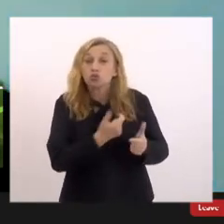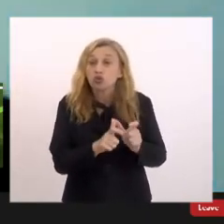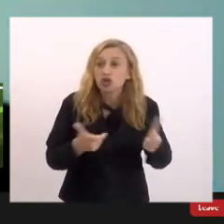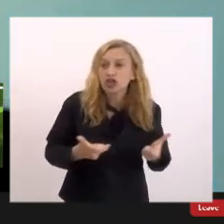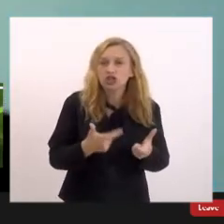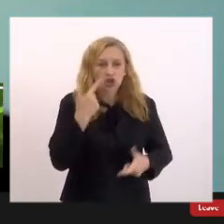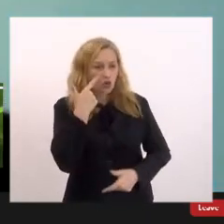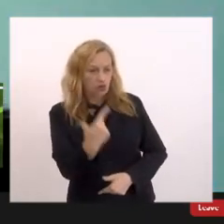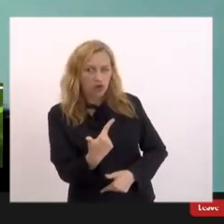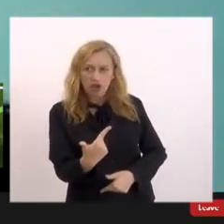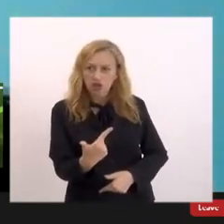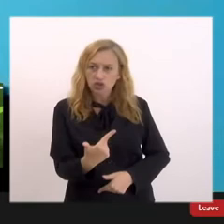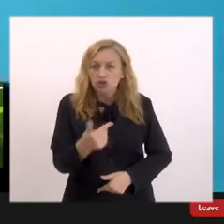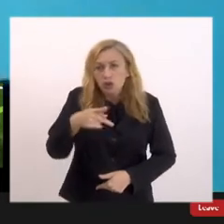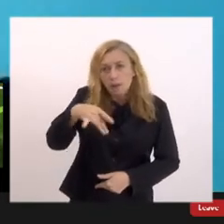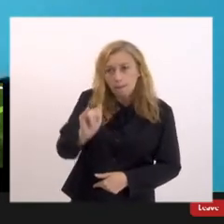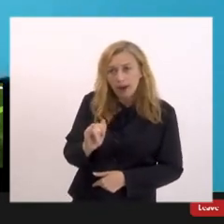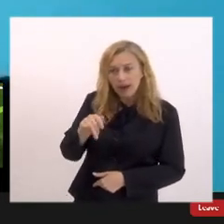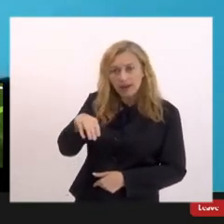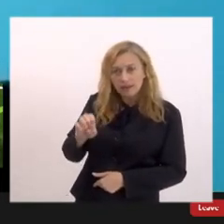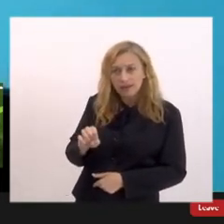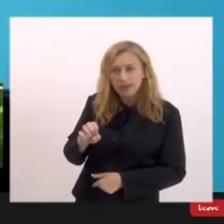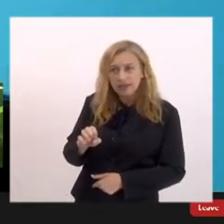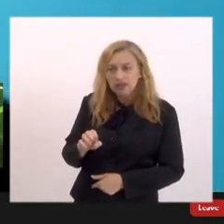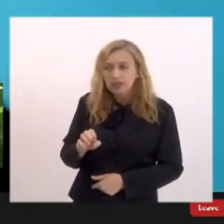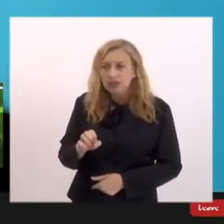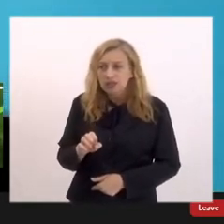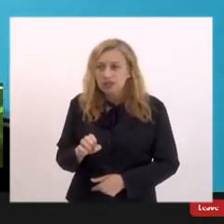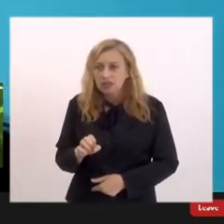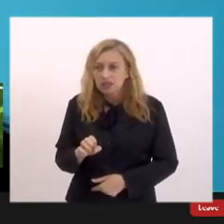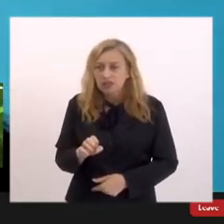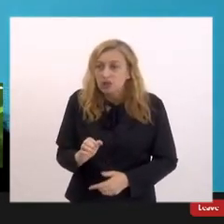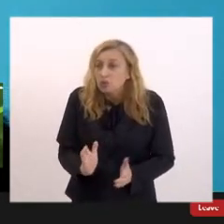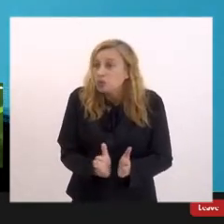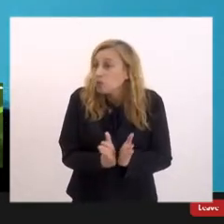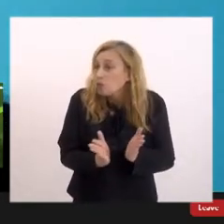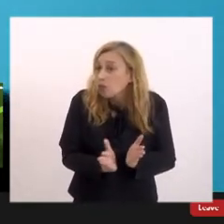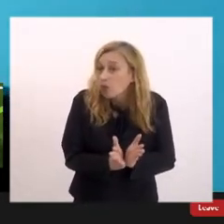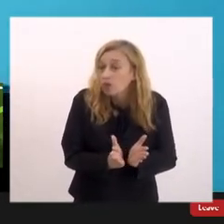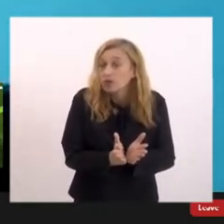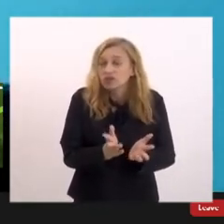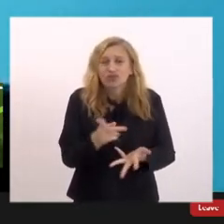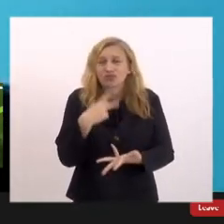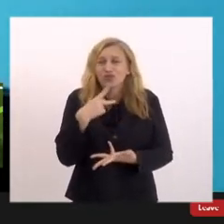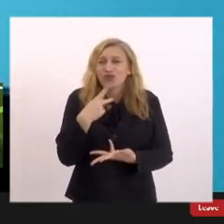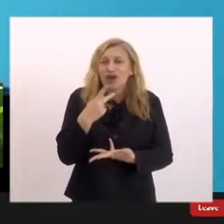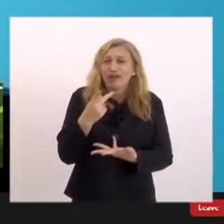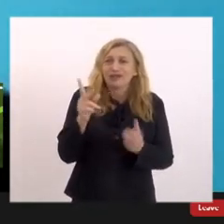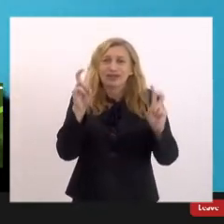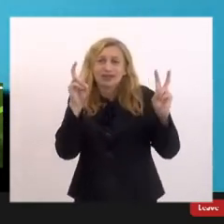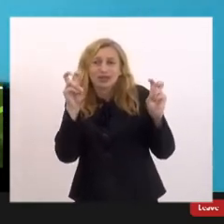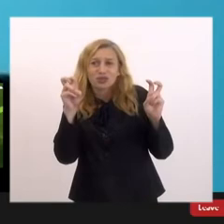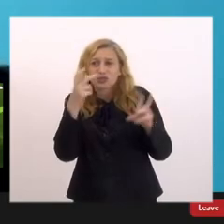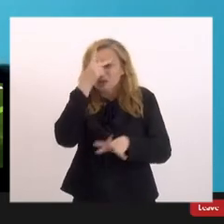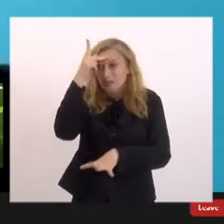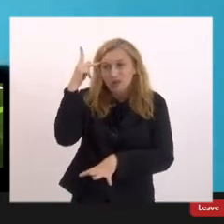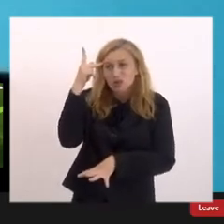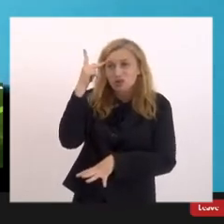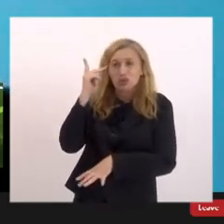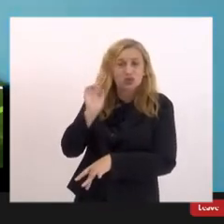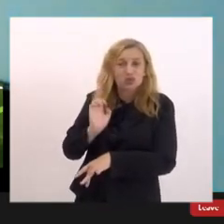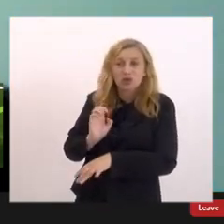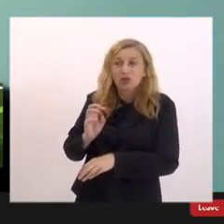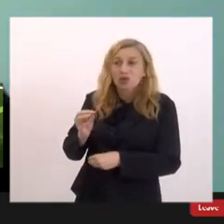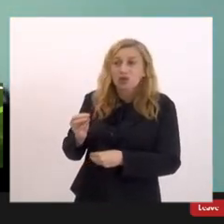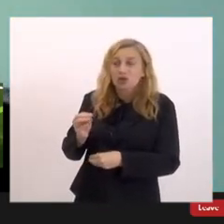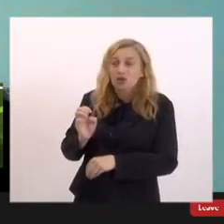se candidatando são pais que estão em extrema vulnerabilidade social. Não estou nem questionando essa questão das pessoas listarem porque as pessoas